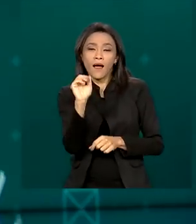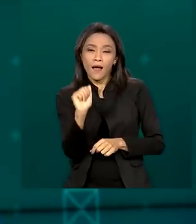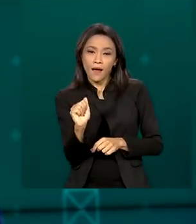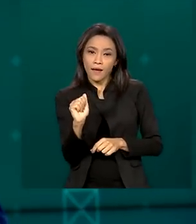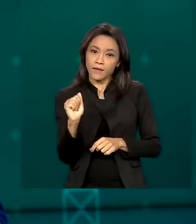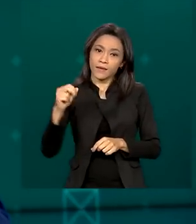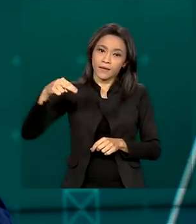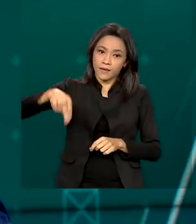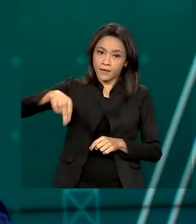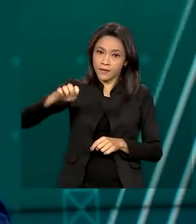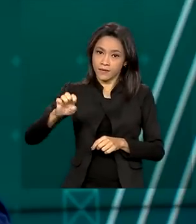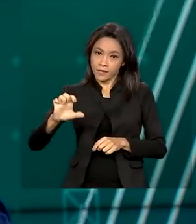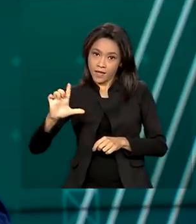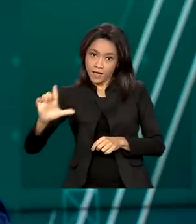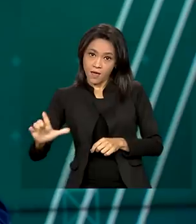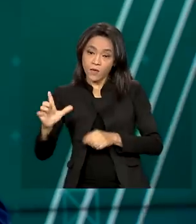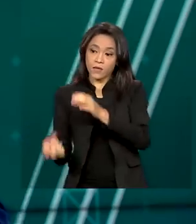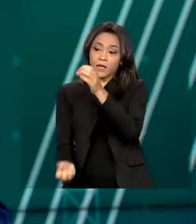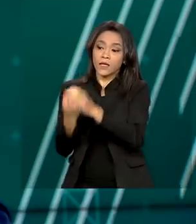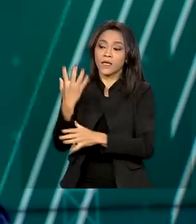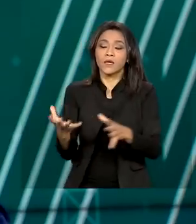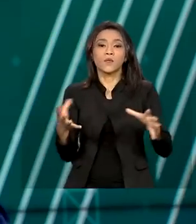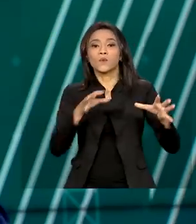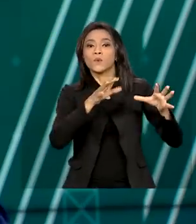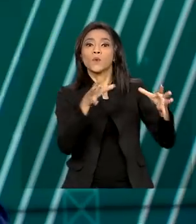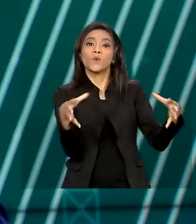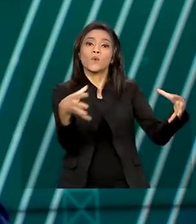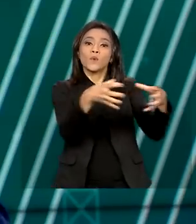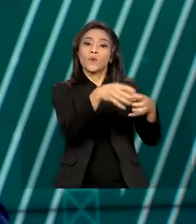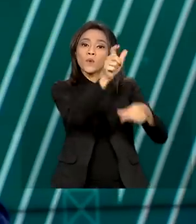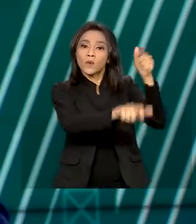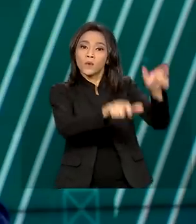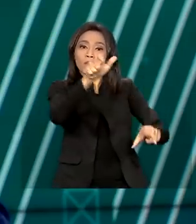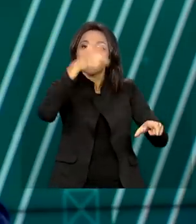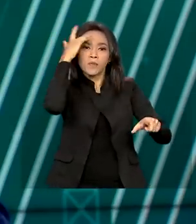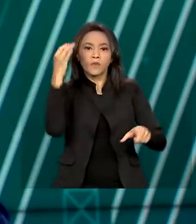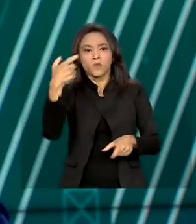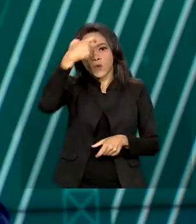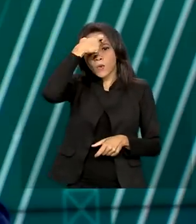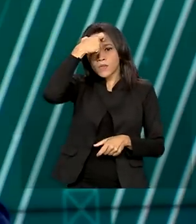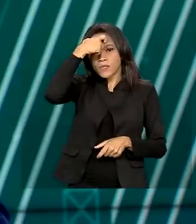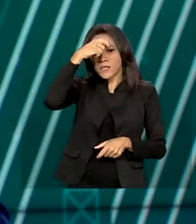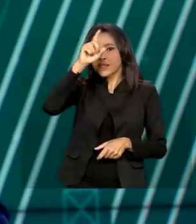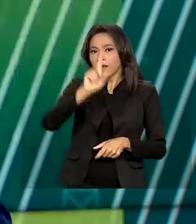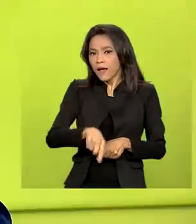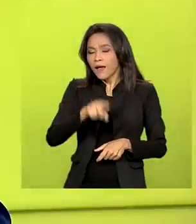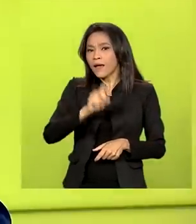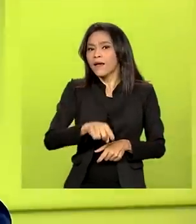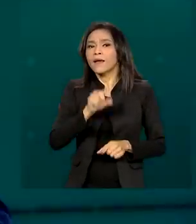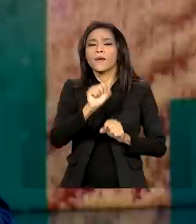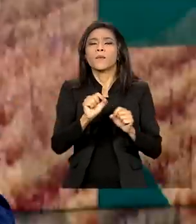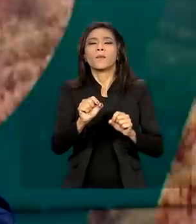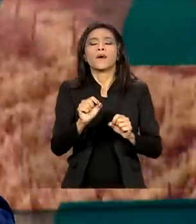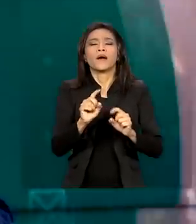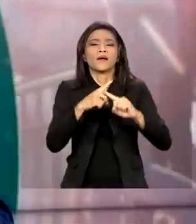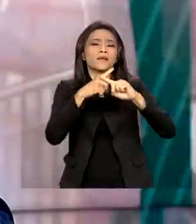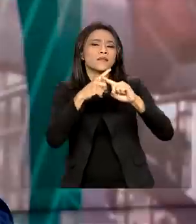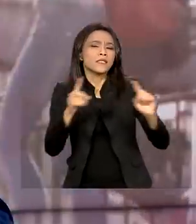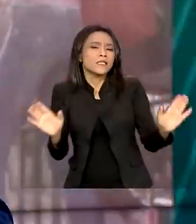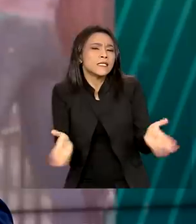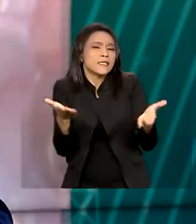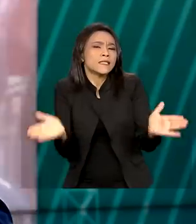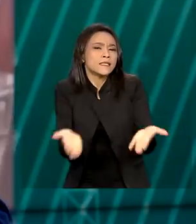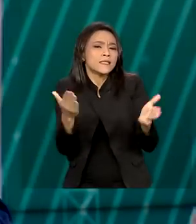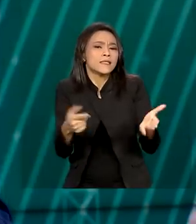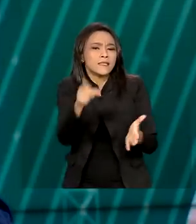Elétrica está formando uma geração de consumidores conscientes. É a Olimpíada Nacional de Eficiência Energética, que instiga